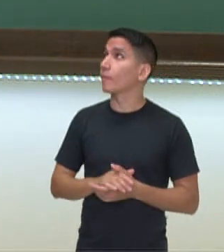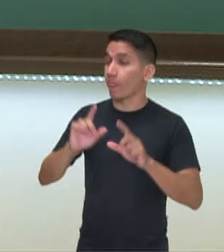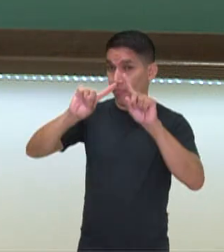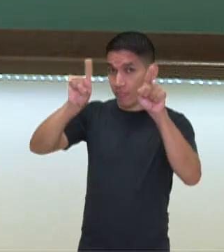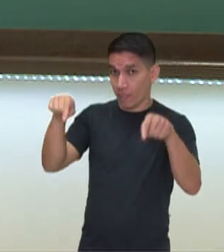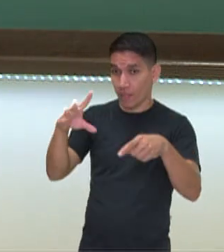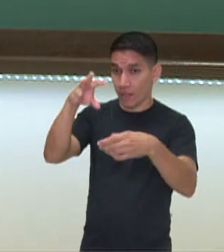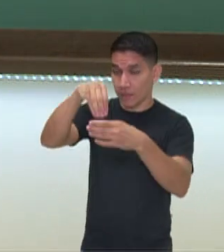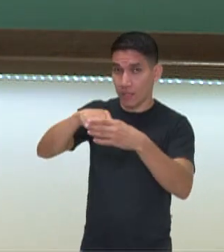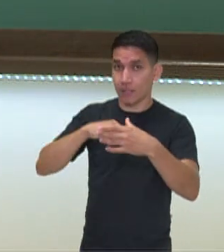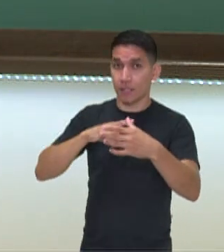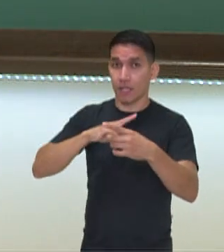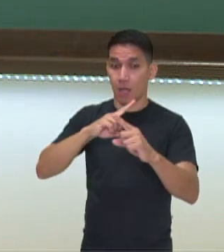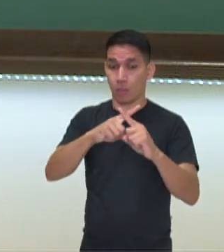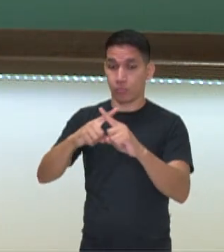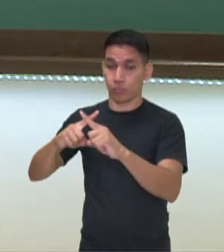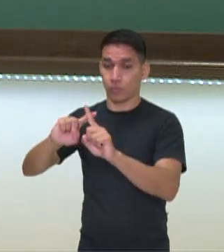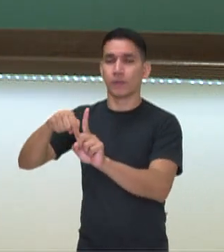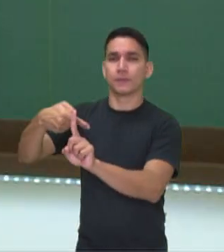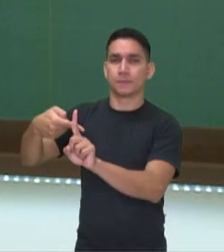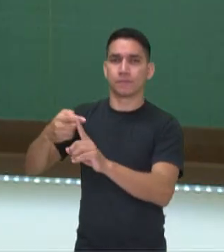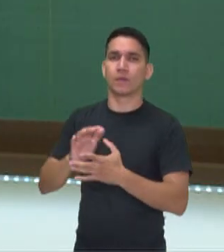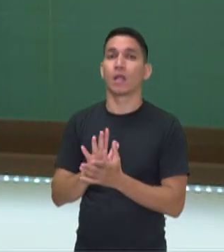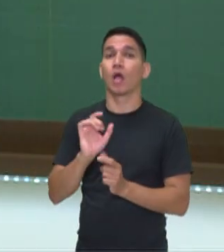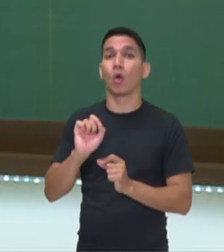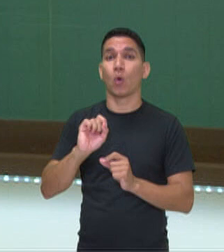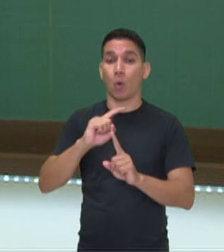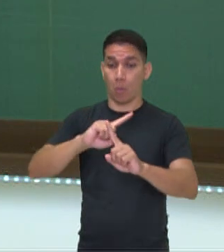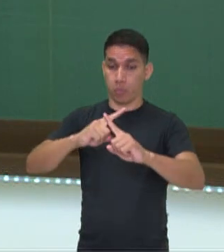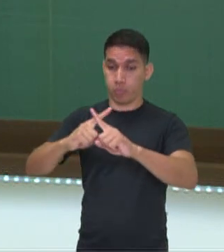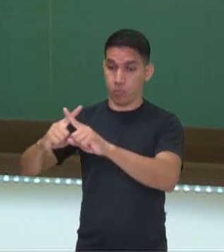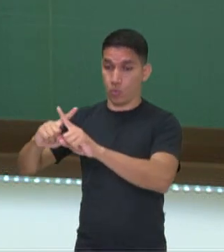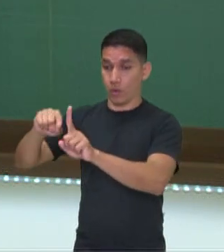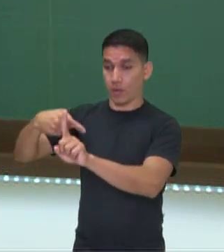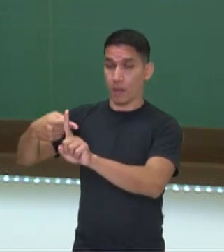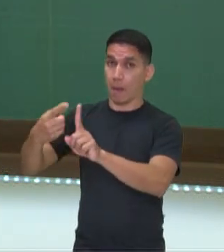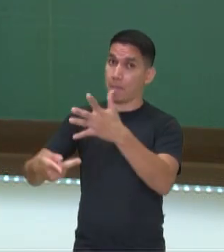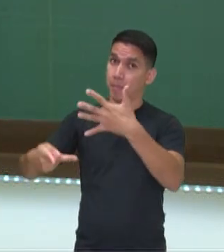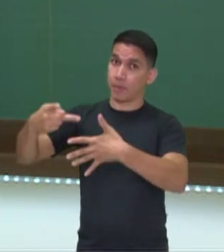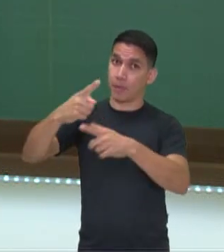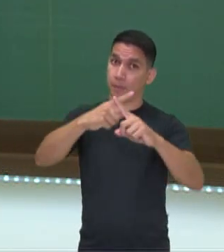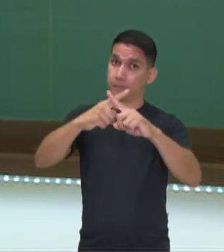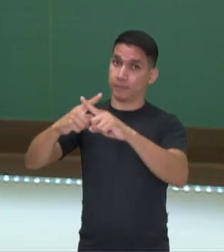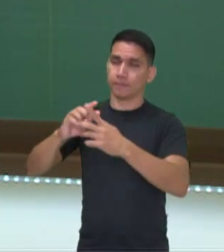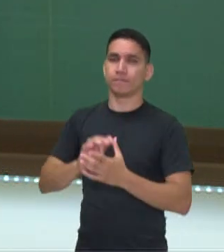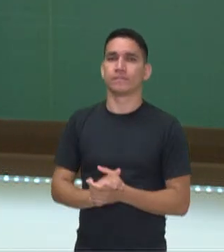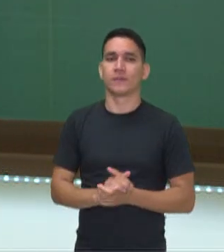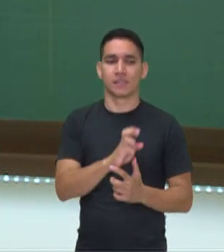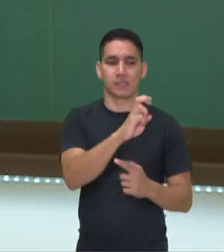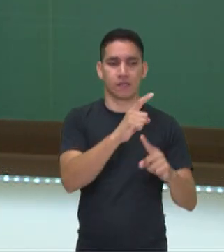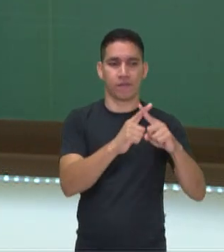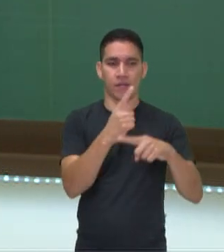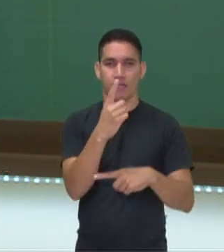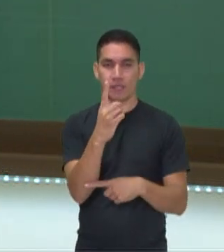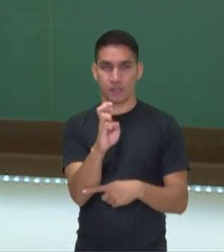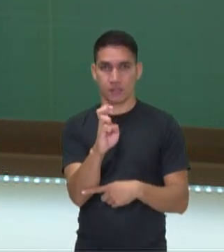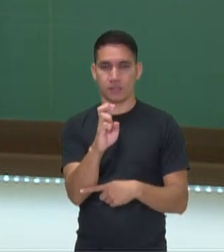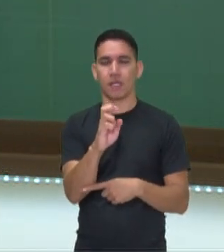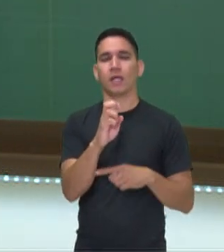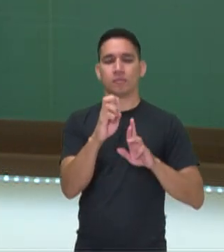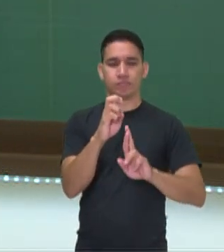tenho multiplicação e adição. Multiplicação e adição, vou resolver primeiro a multiplicação. Então, olha lá, 5 vezes 15,